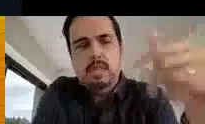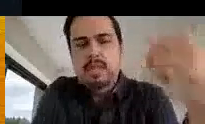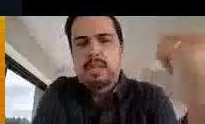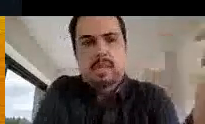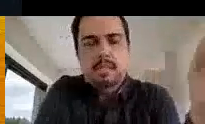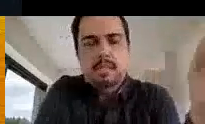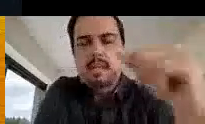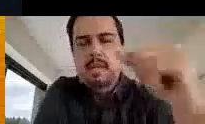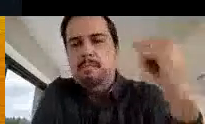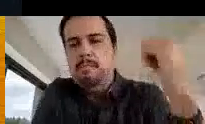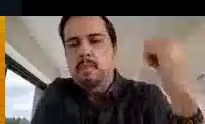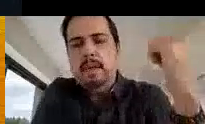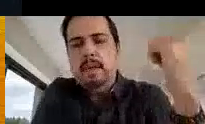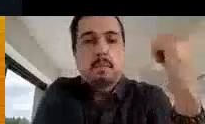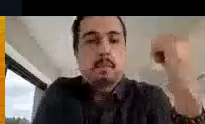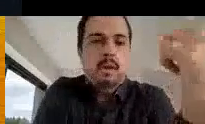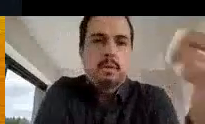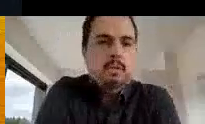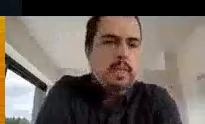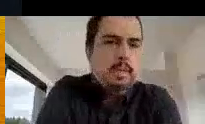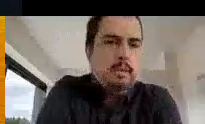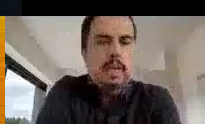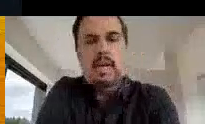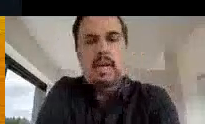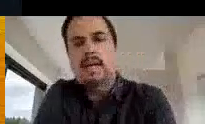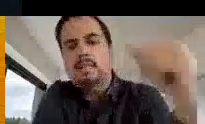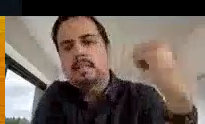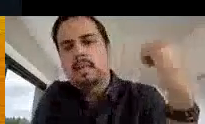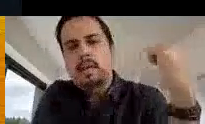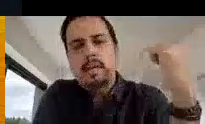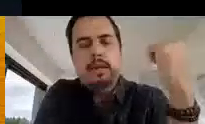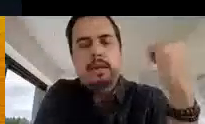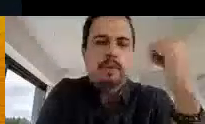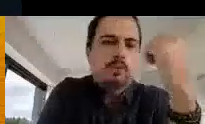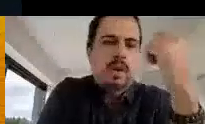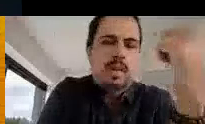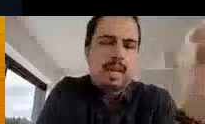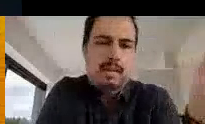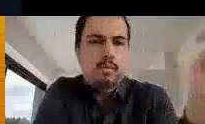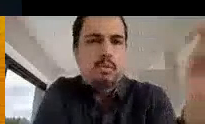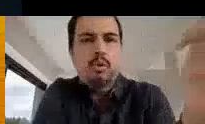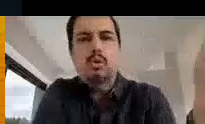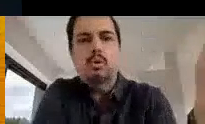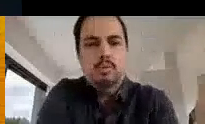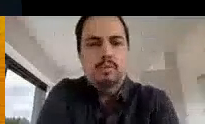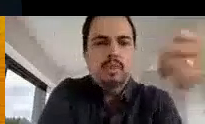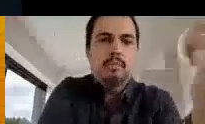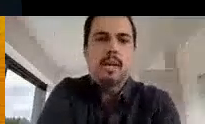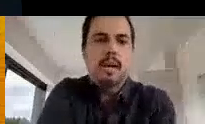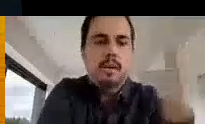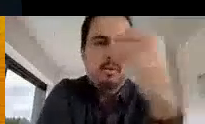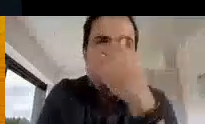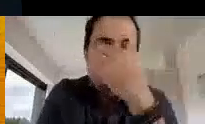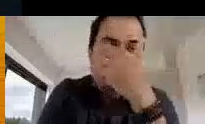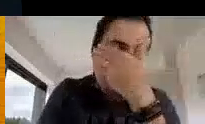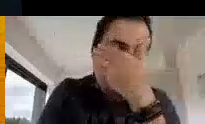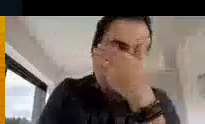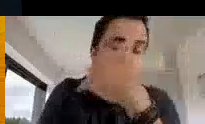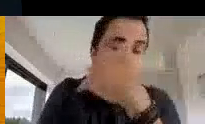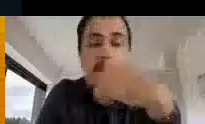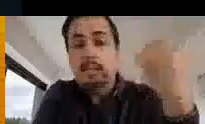o interesse, demora muito para chegar na sua casa. Te pedir um cadastro horroroso para você terminar